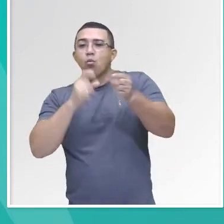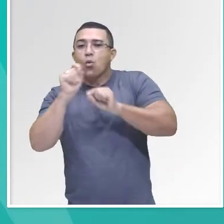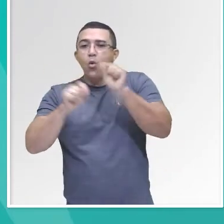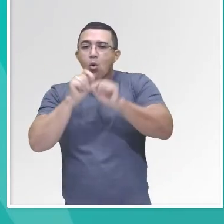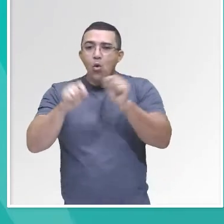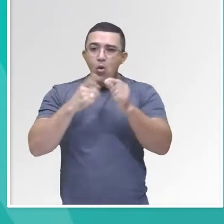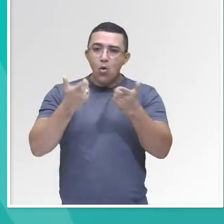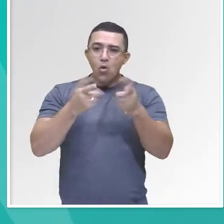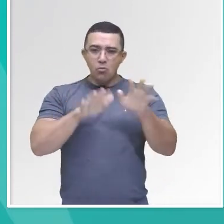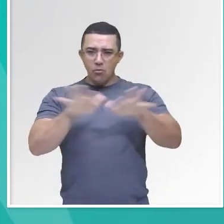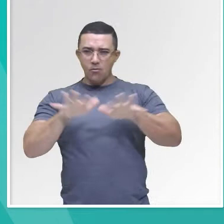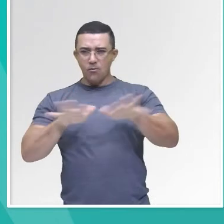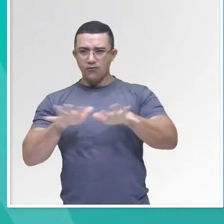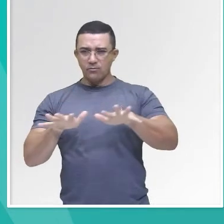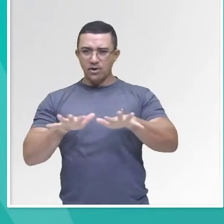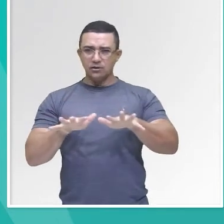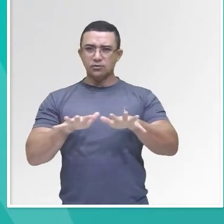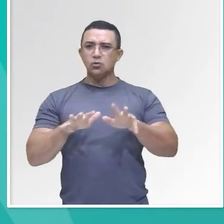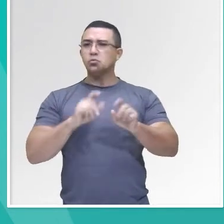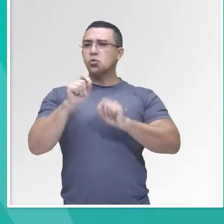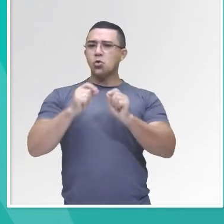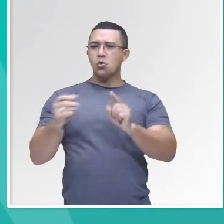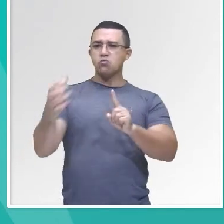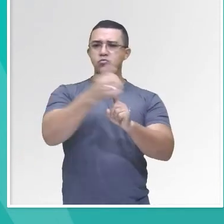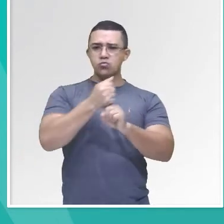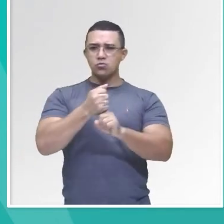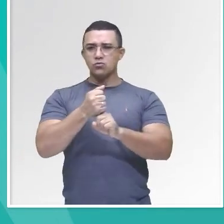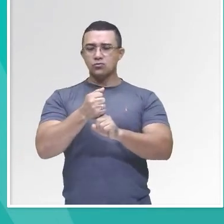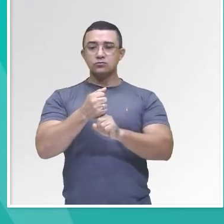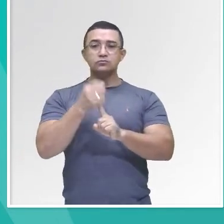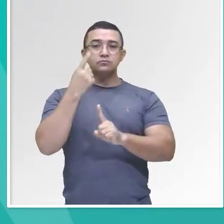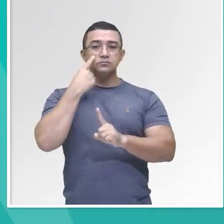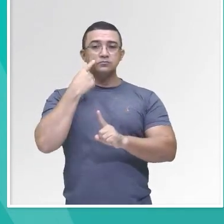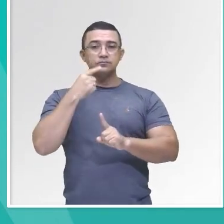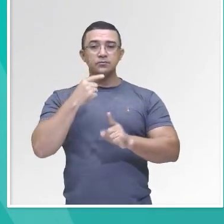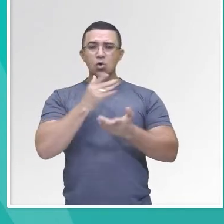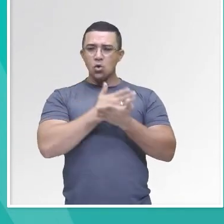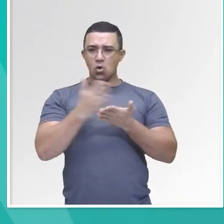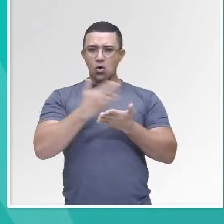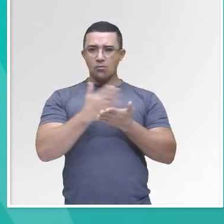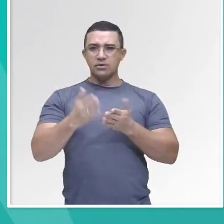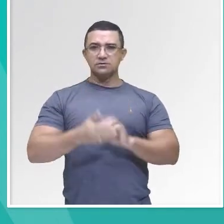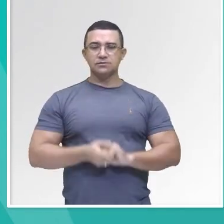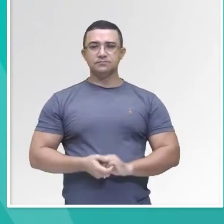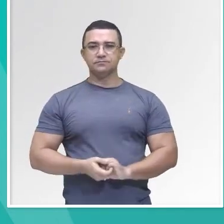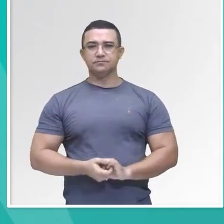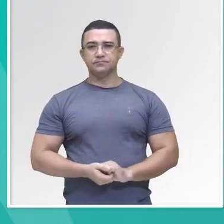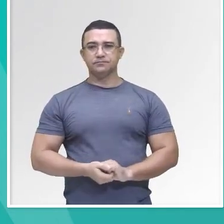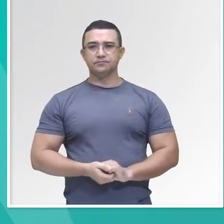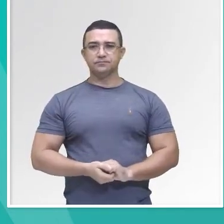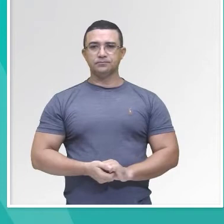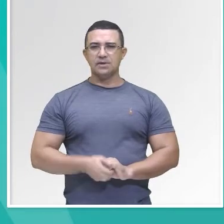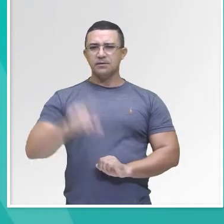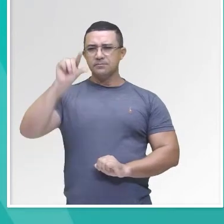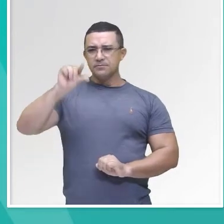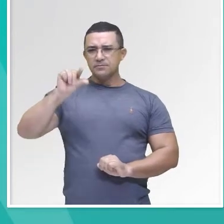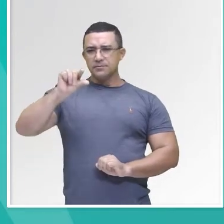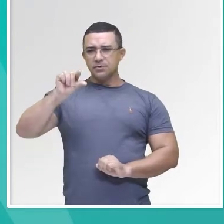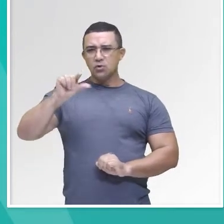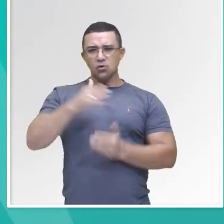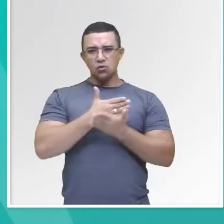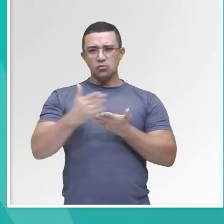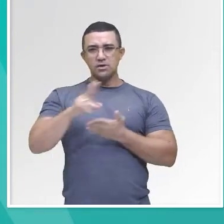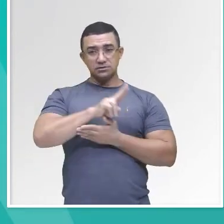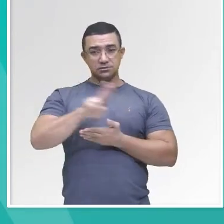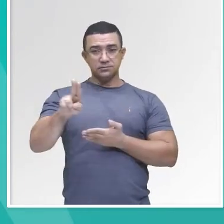se movimenta, como captura, tá bom? Então, vamos iniciar, né, pela menorzinha. Então, aqui